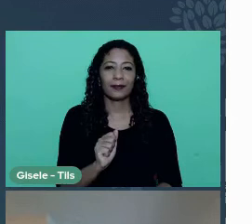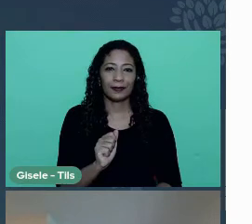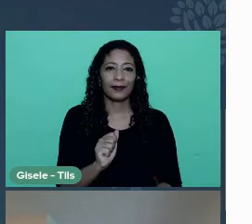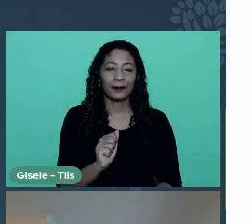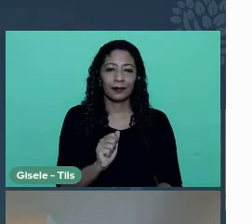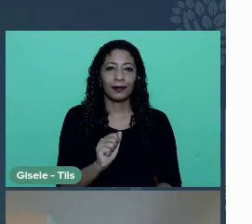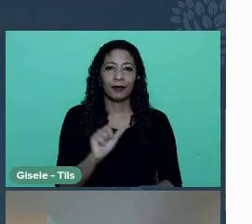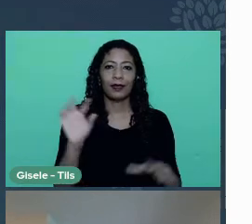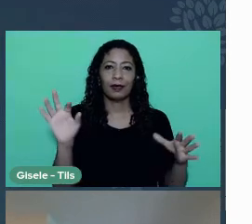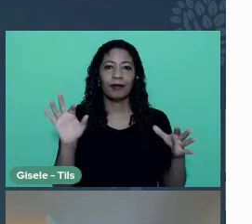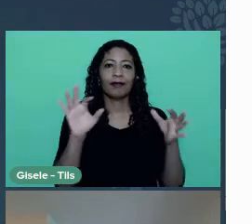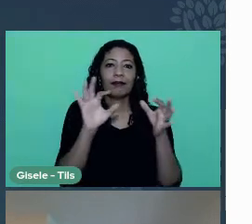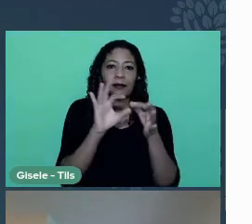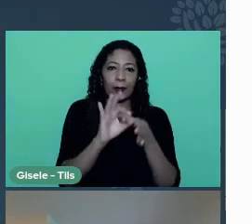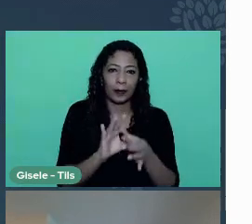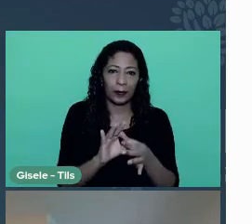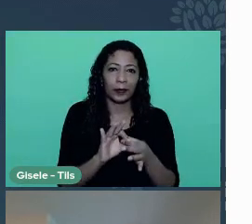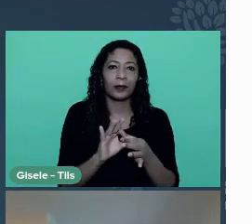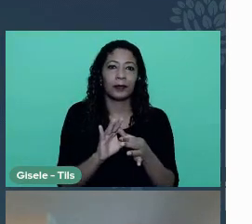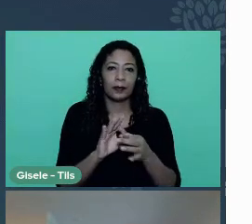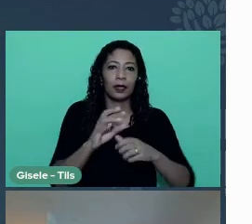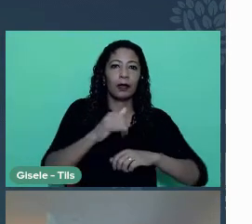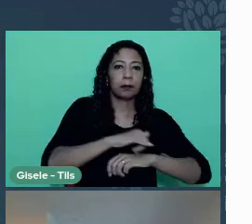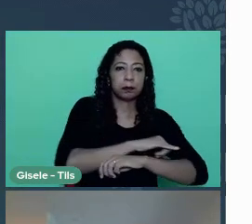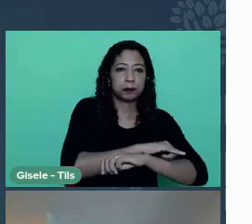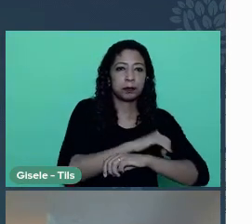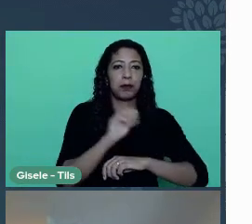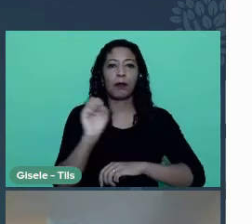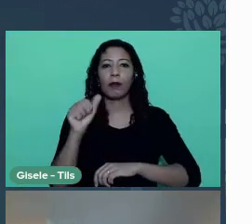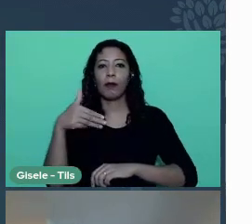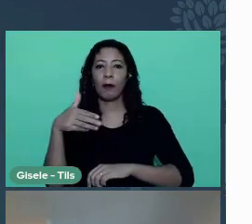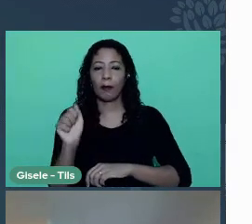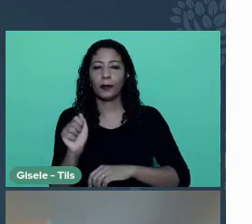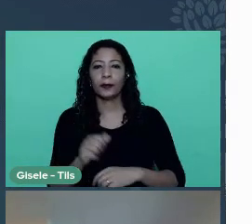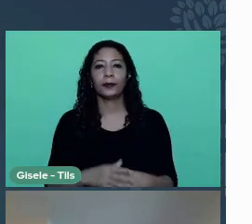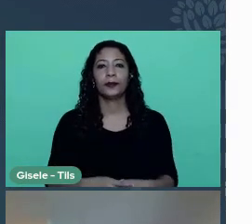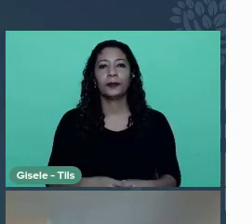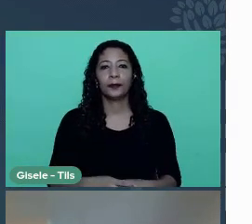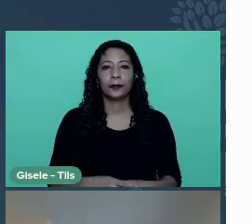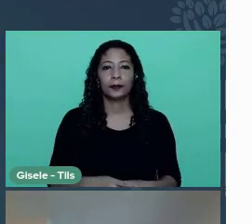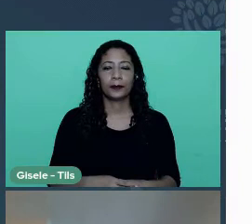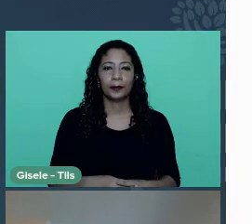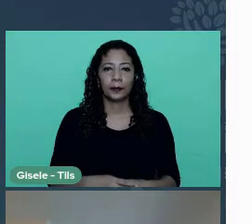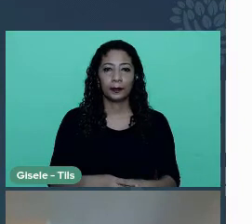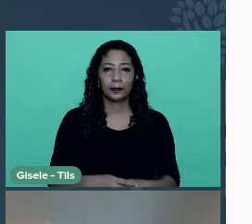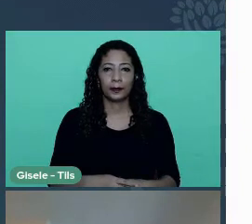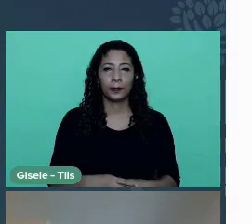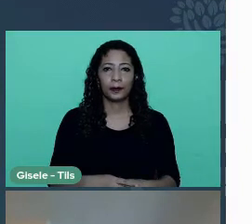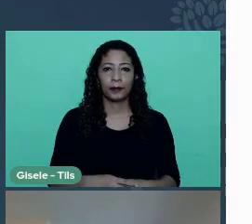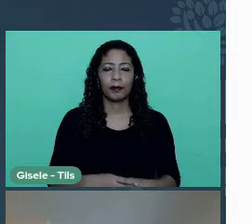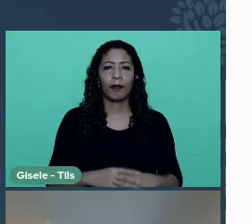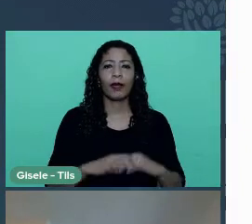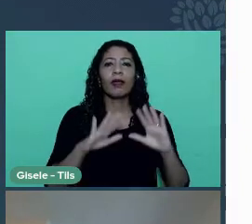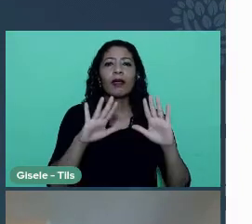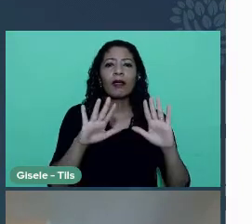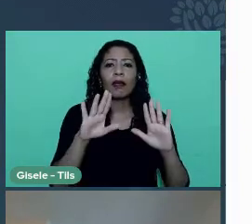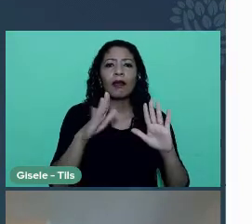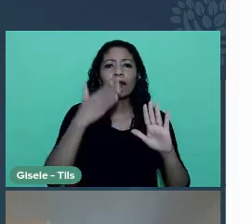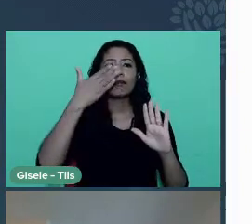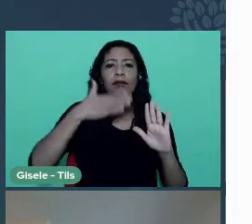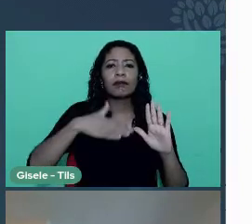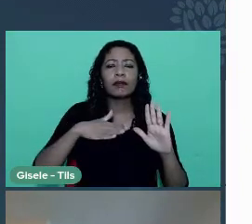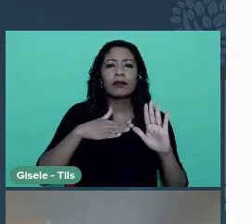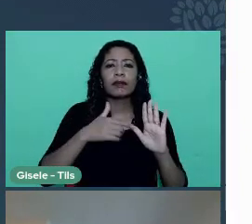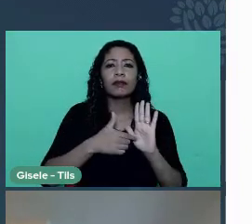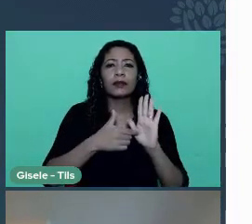associação entre essas duas condições clínicas, né? E aqui é o quanto que o ganho de peso